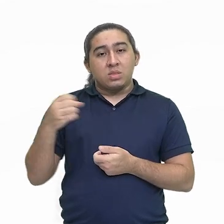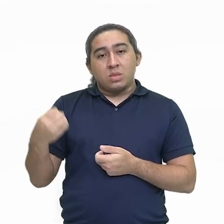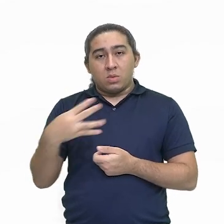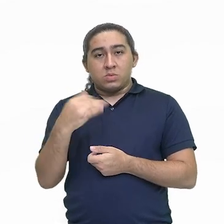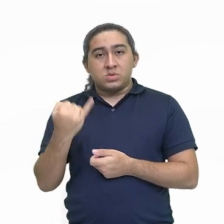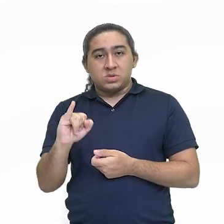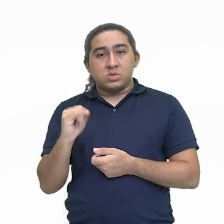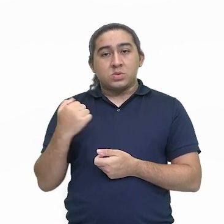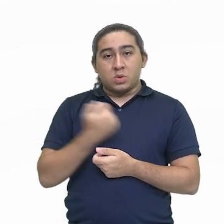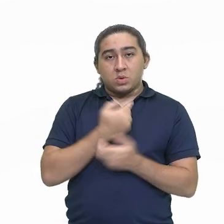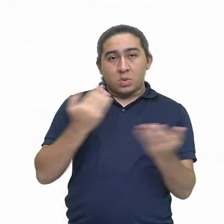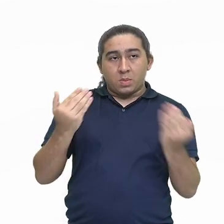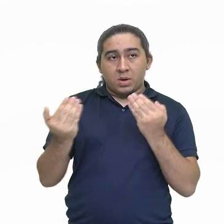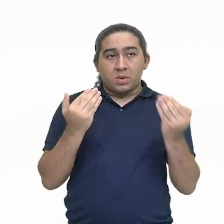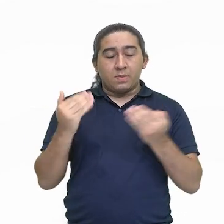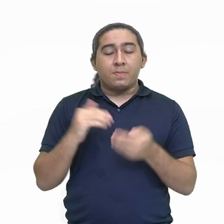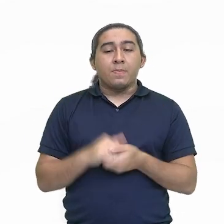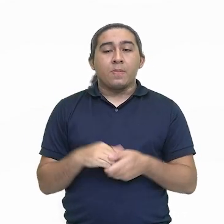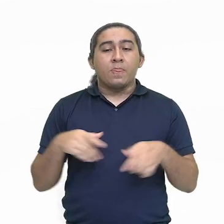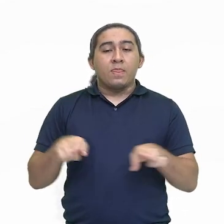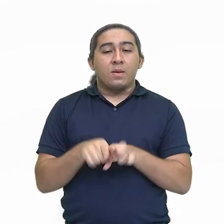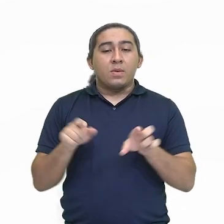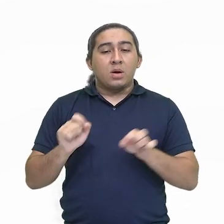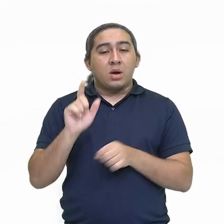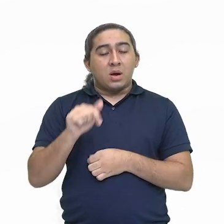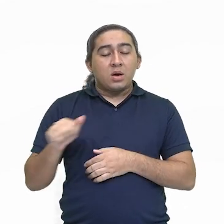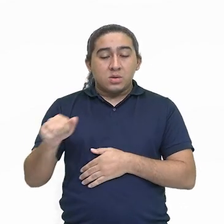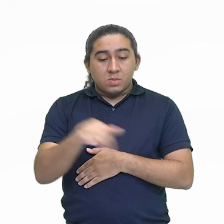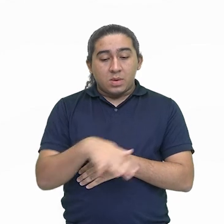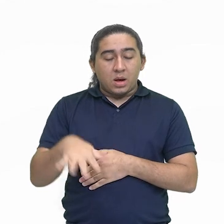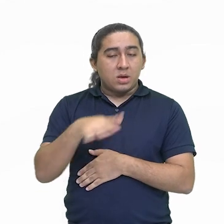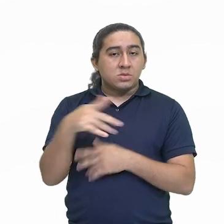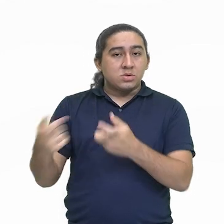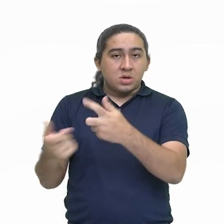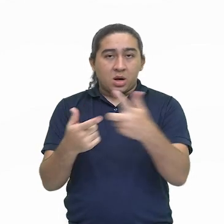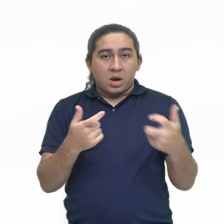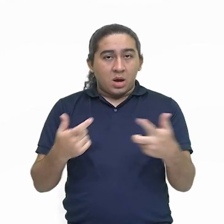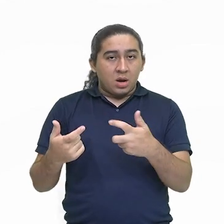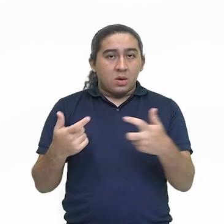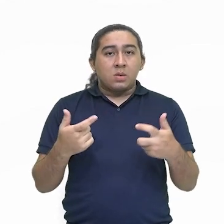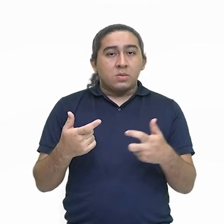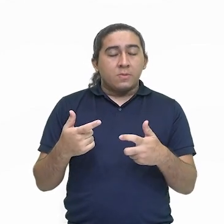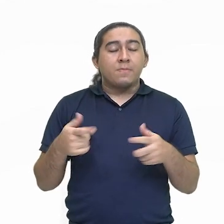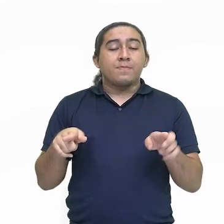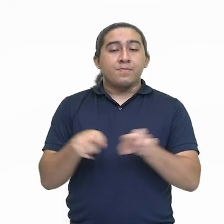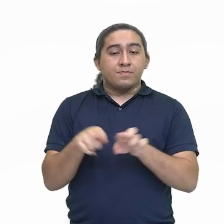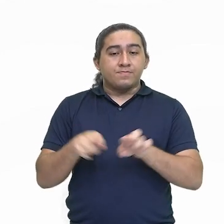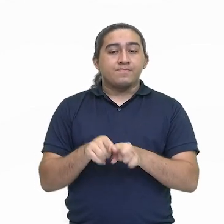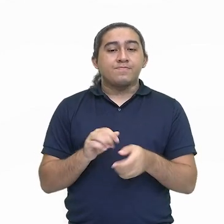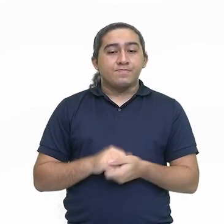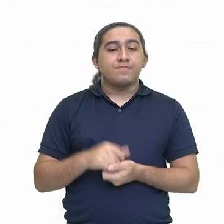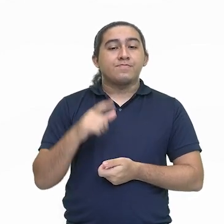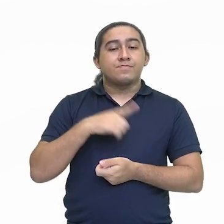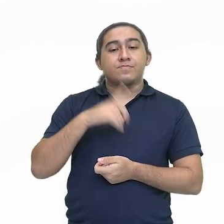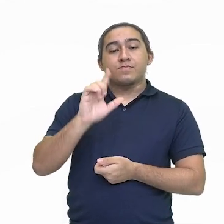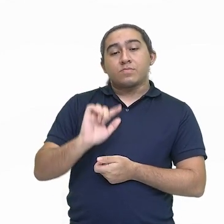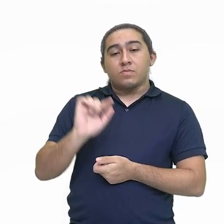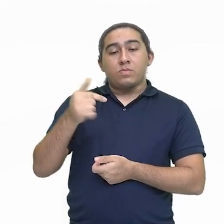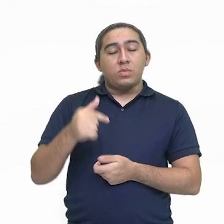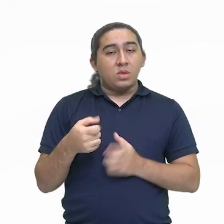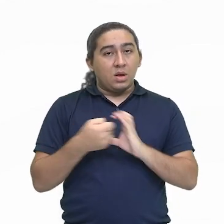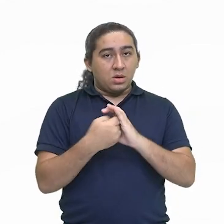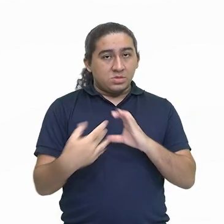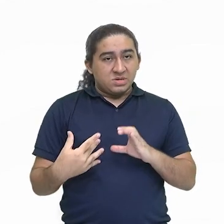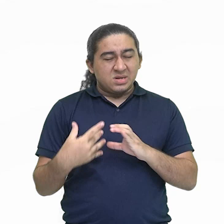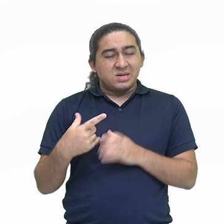for comparar, e acabou sendo um cenário de guerra civil também. Então a gente tem aí outro fator repulsivo, né? Assim como a